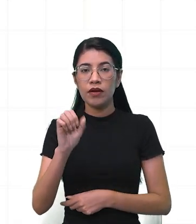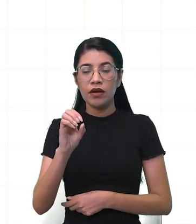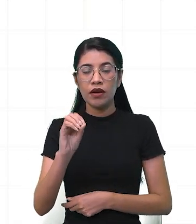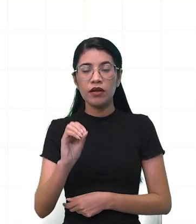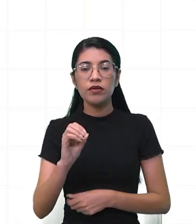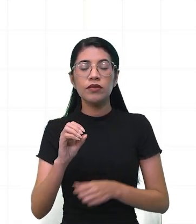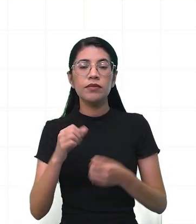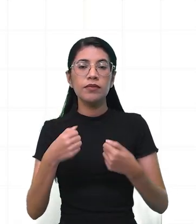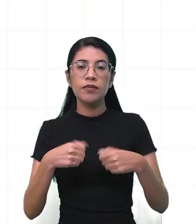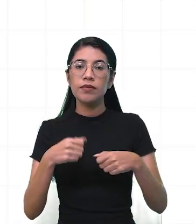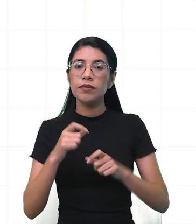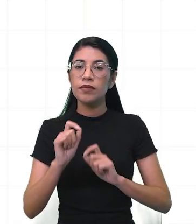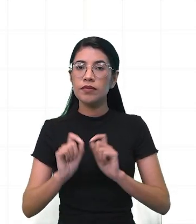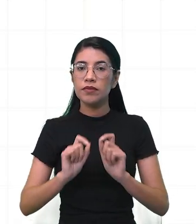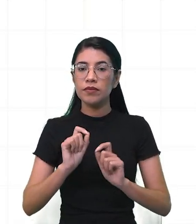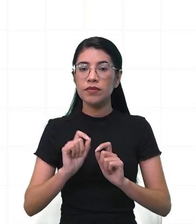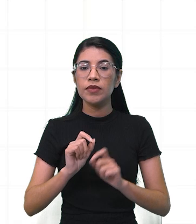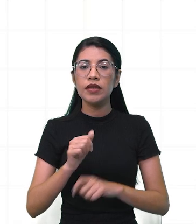ele precisa ter, né,